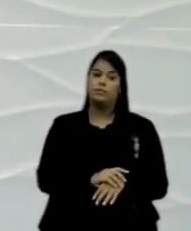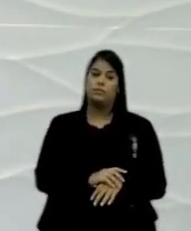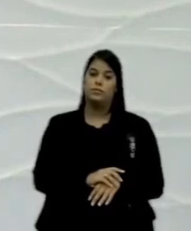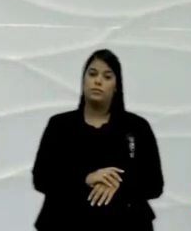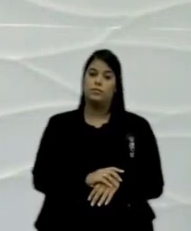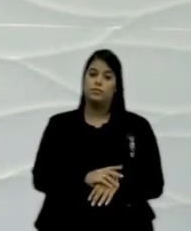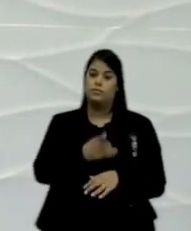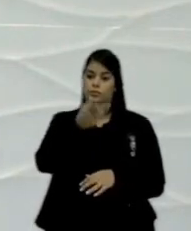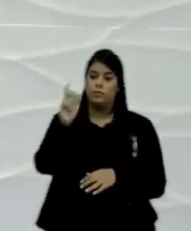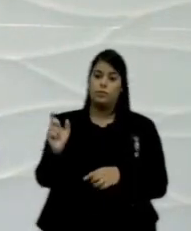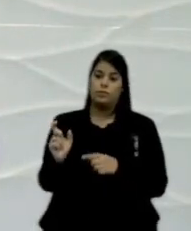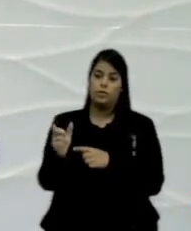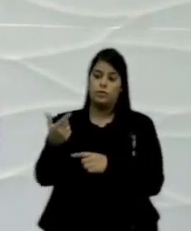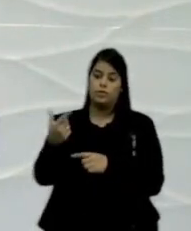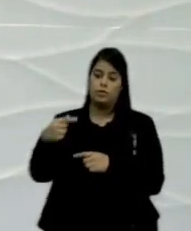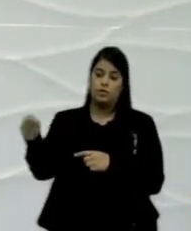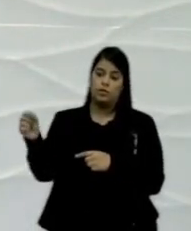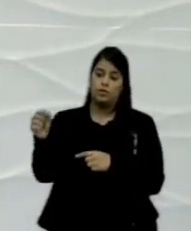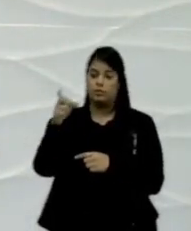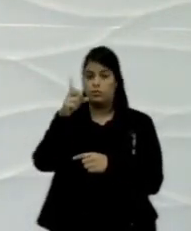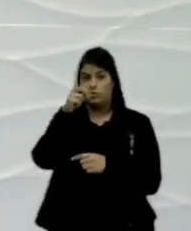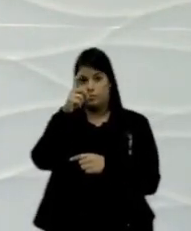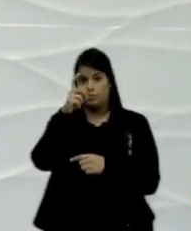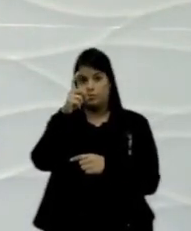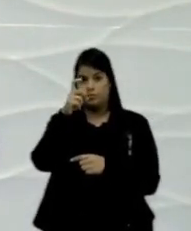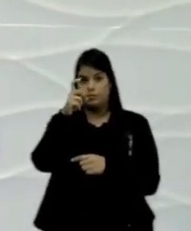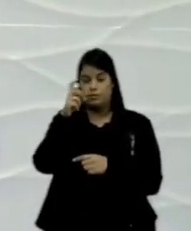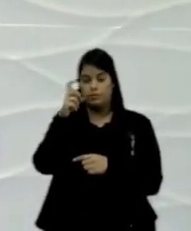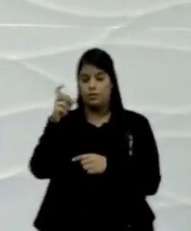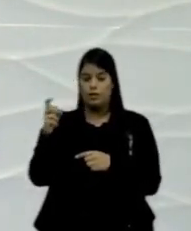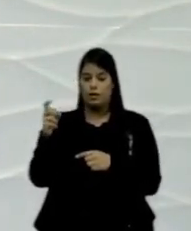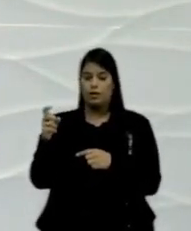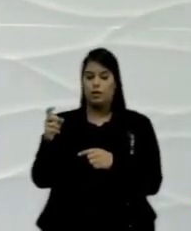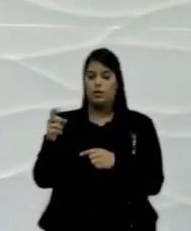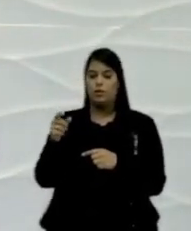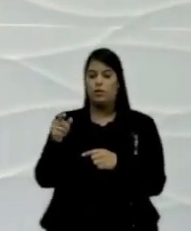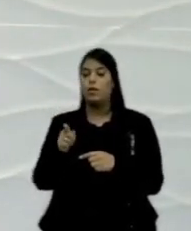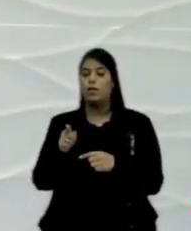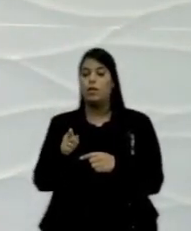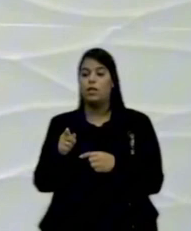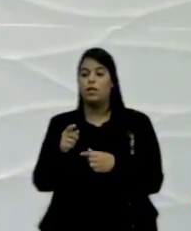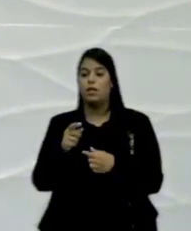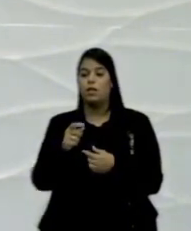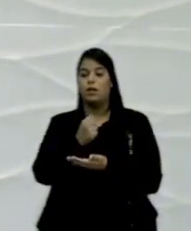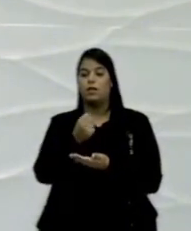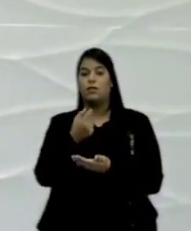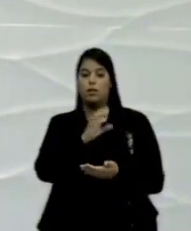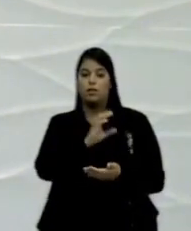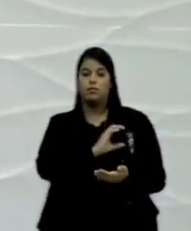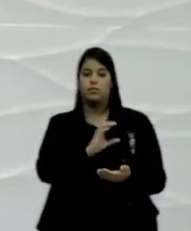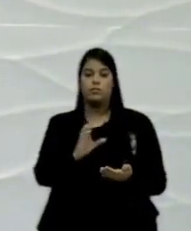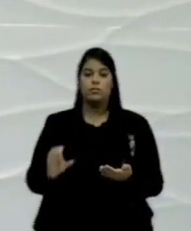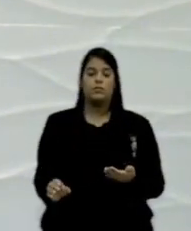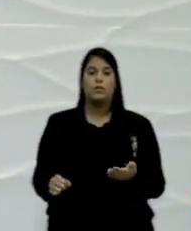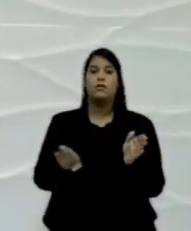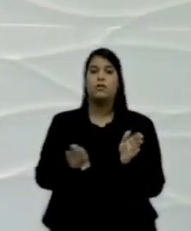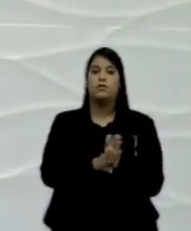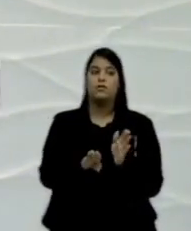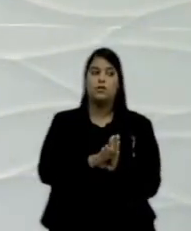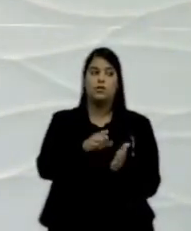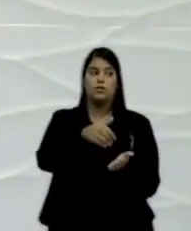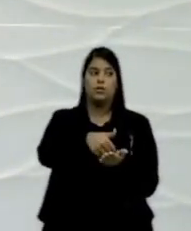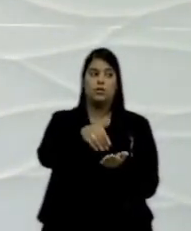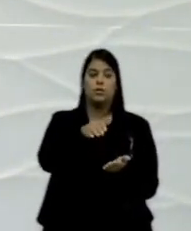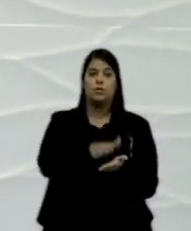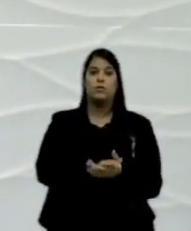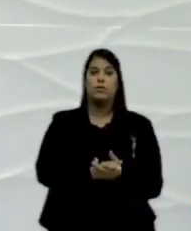o rapaz saiu do hospital comigo, desceu na farmácia e comprou um medicamento. Eu estava com cinto, ele estava sem o cinto, chegou a multa.